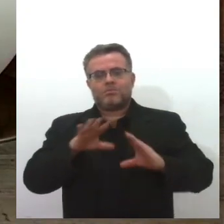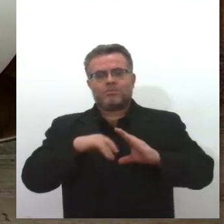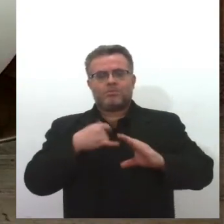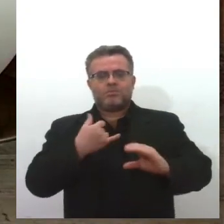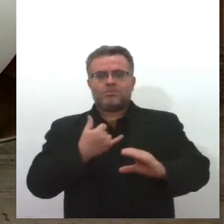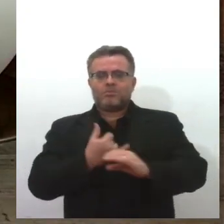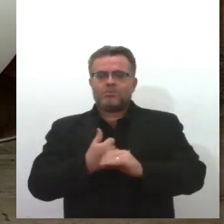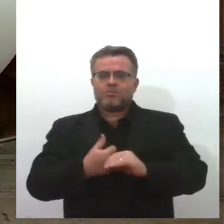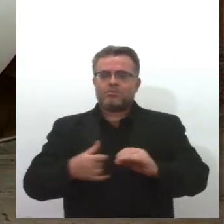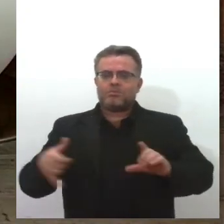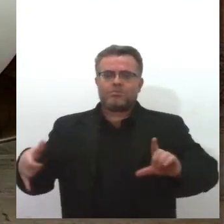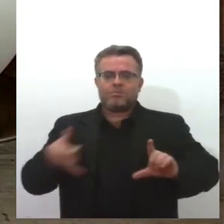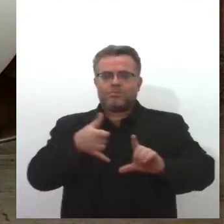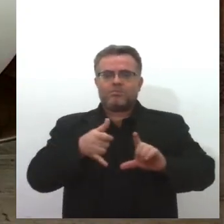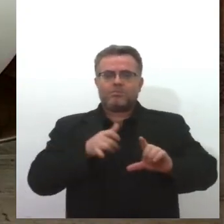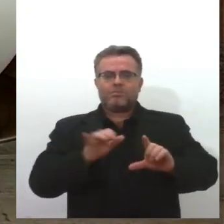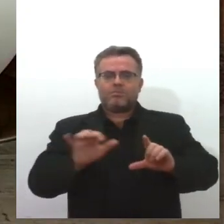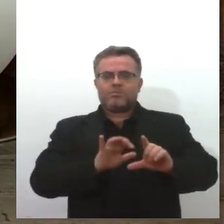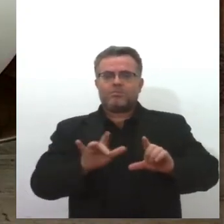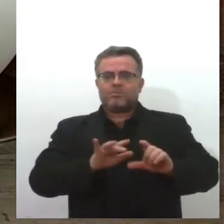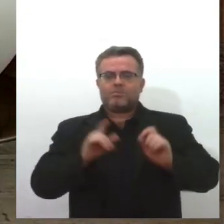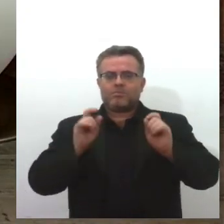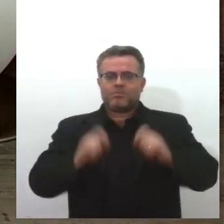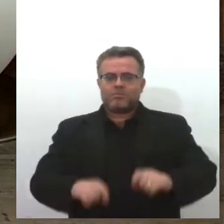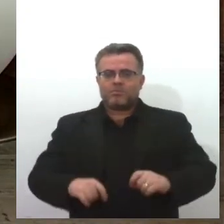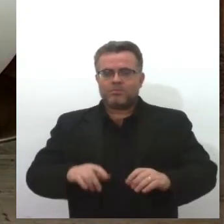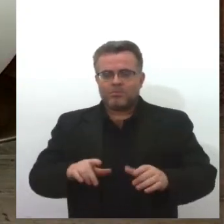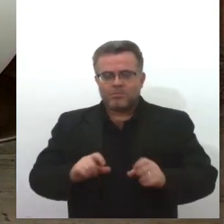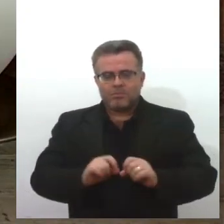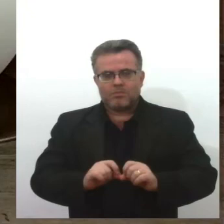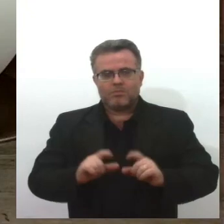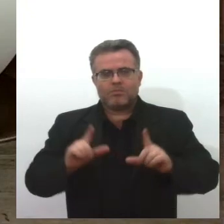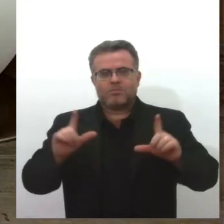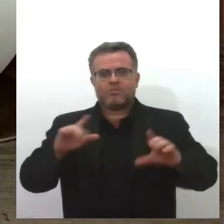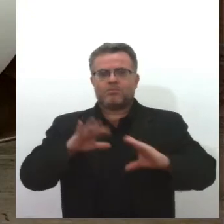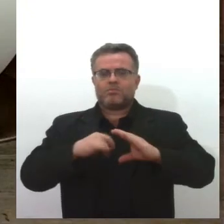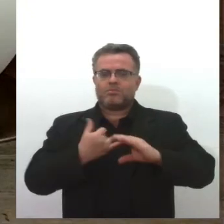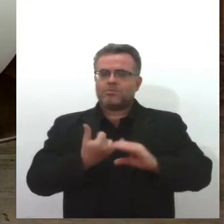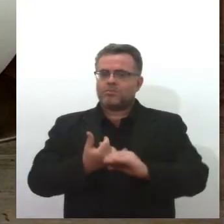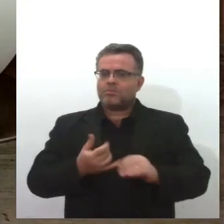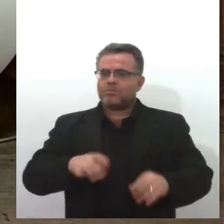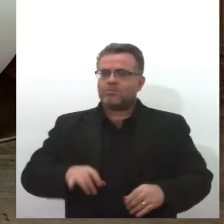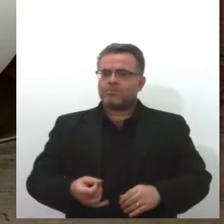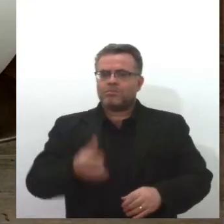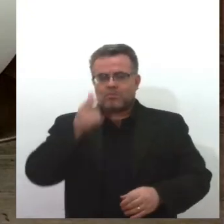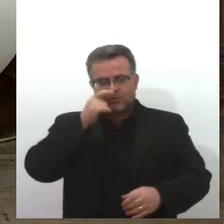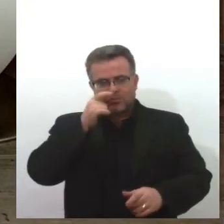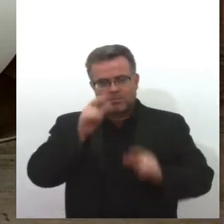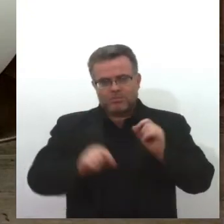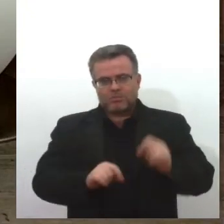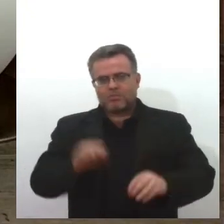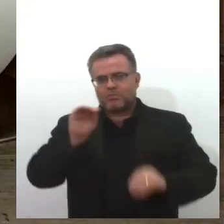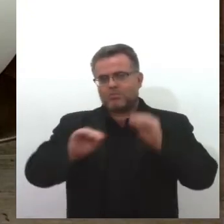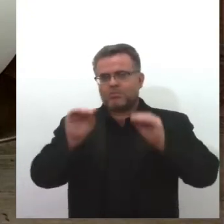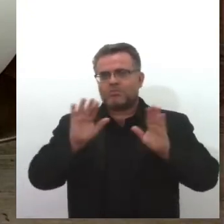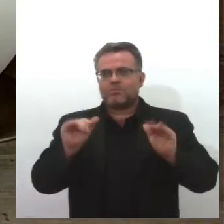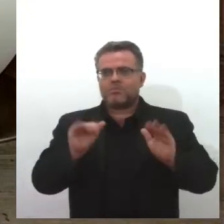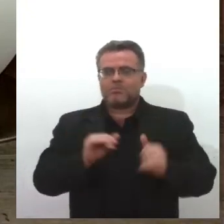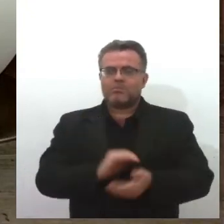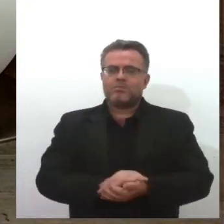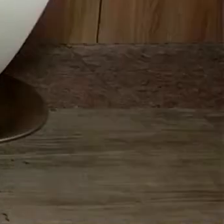QR Code que está aparecendo aí no canto da sua tela, já aponta a câmera do seu celular e vai desfrutar da nossa programação. Beijo. Tchau, tchau.